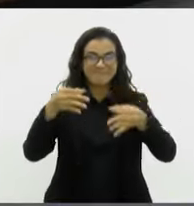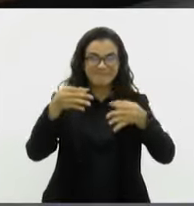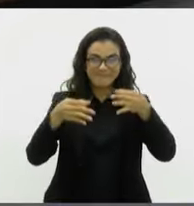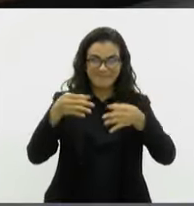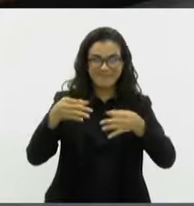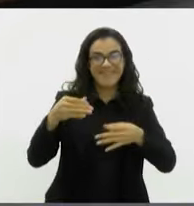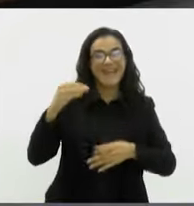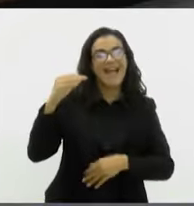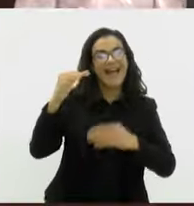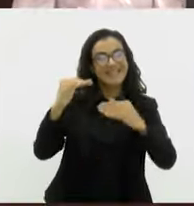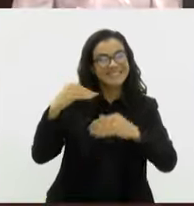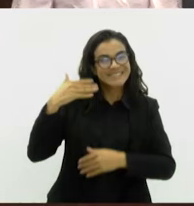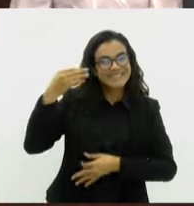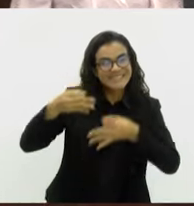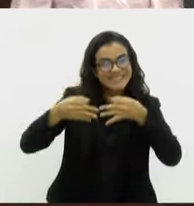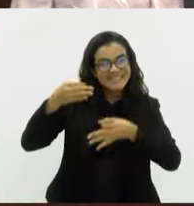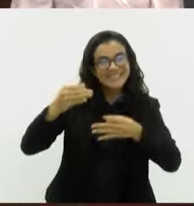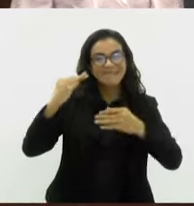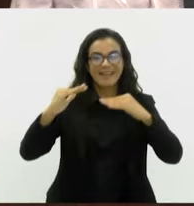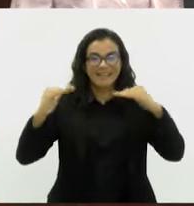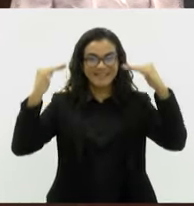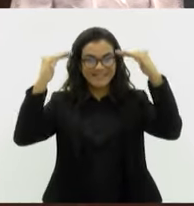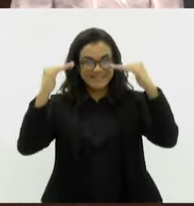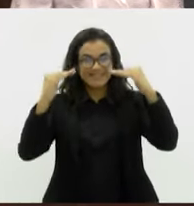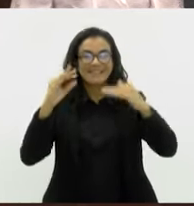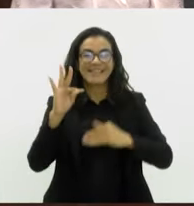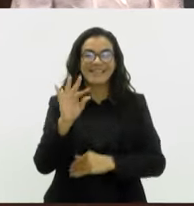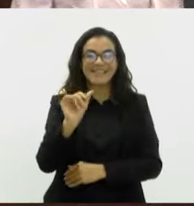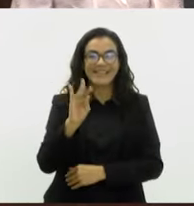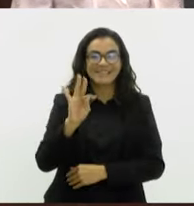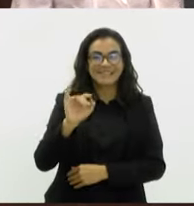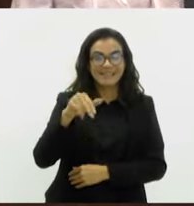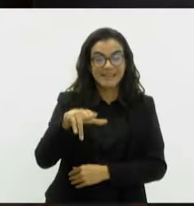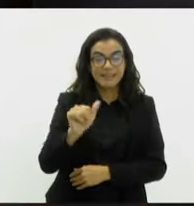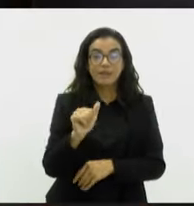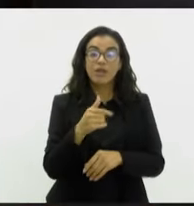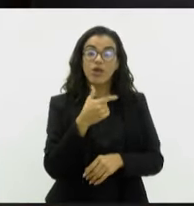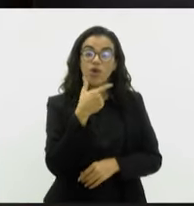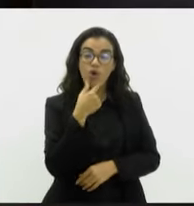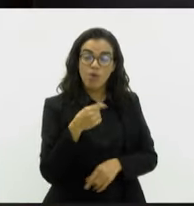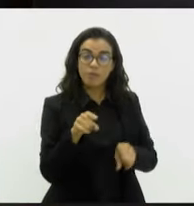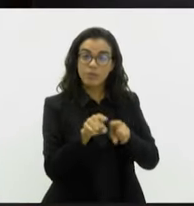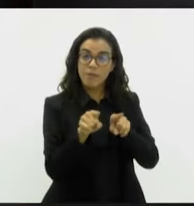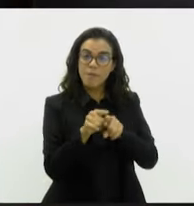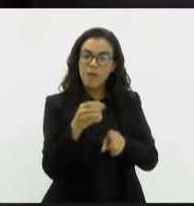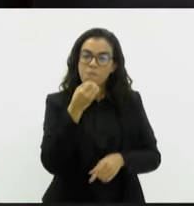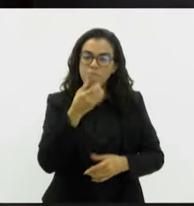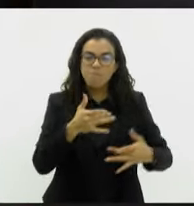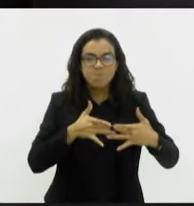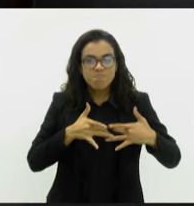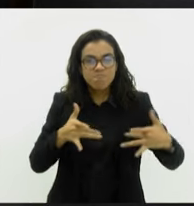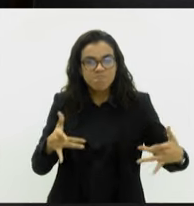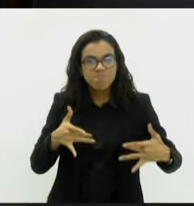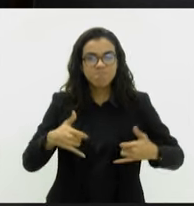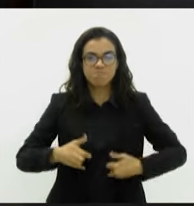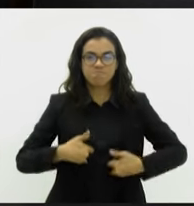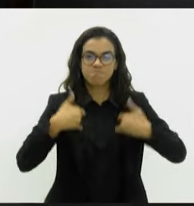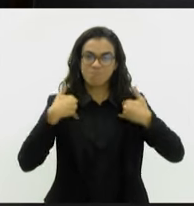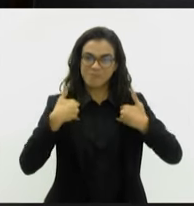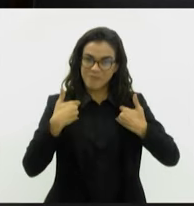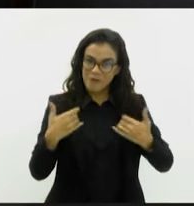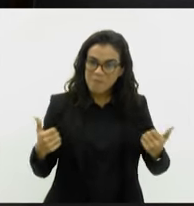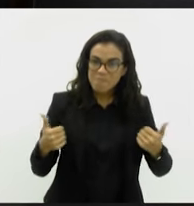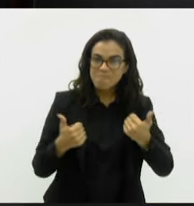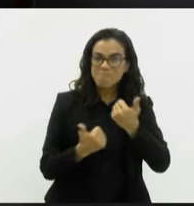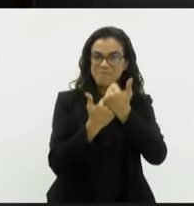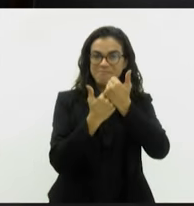desembargadora Tatiana e todas as mulheres e homens de boa vontade que estão ombreados conosco Parabéns